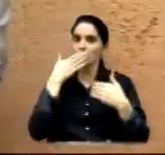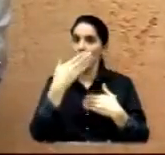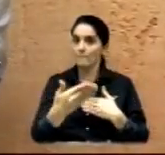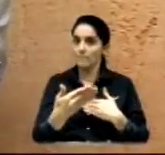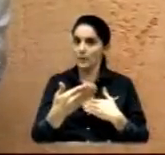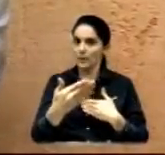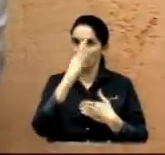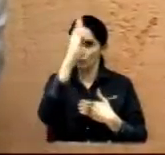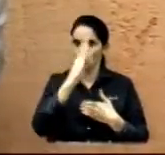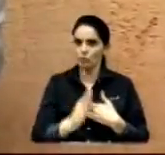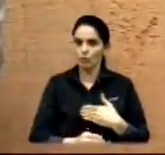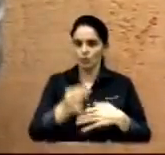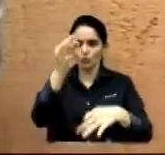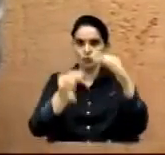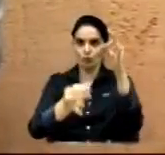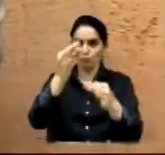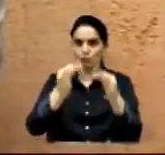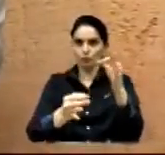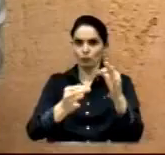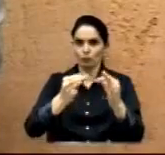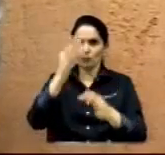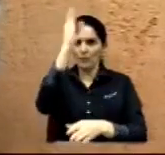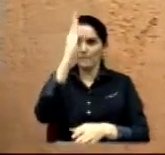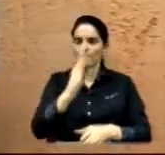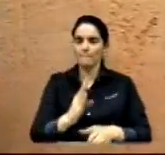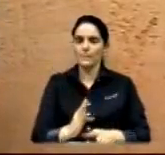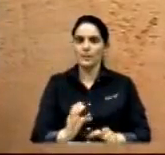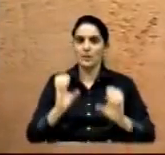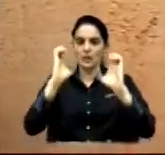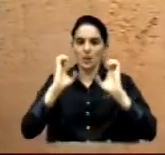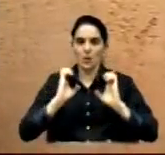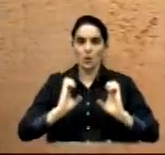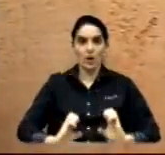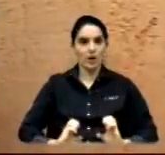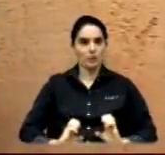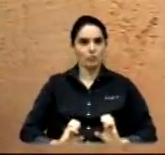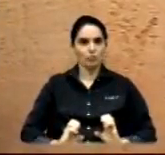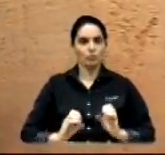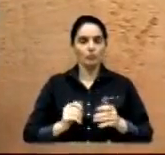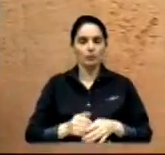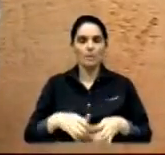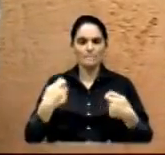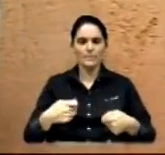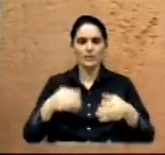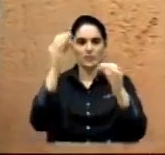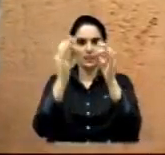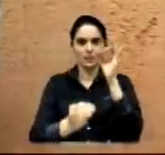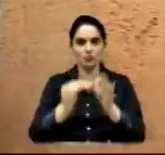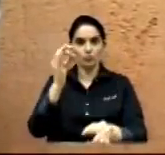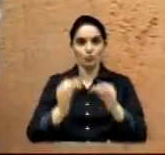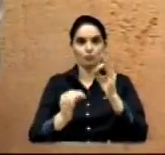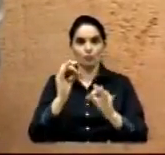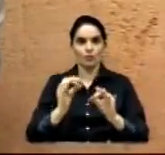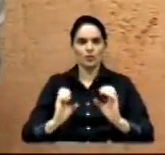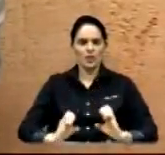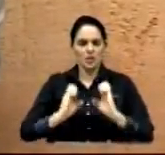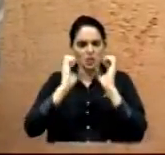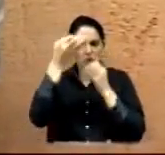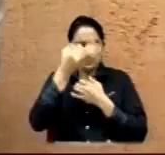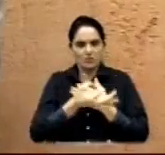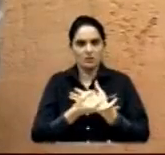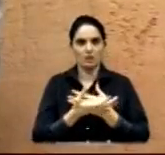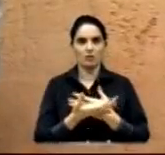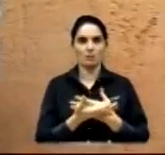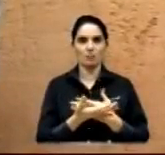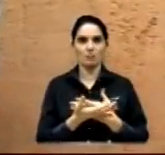ético, sem levantar a bandeira, mas que a justiça seja feita e que, independente do partido, se é um